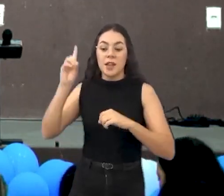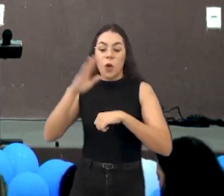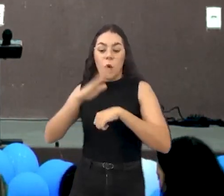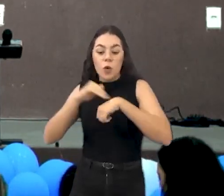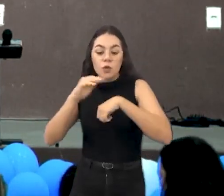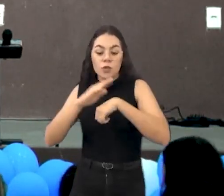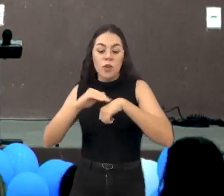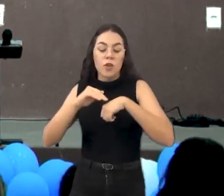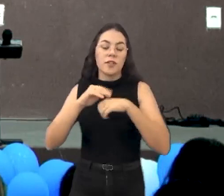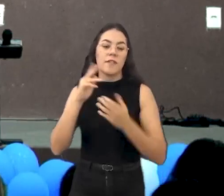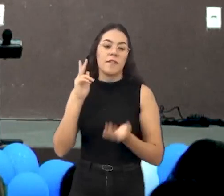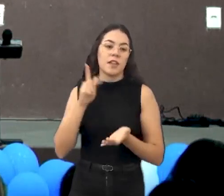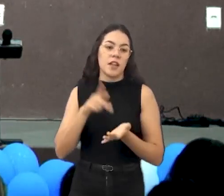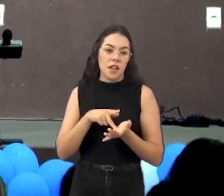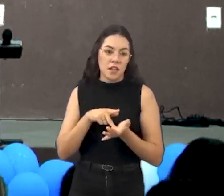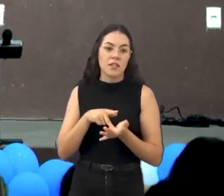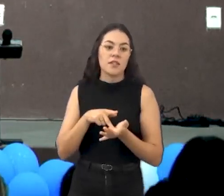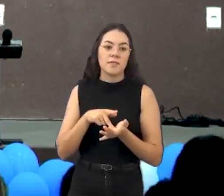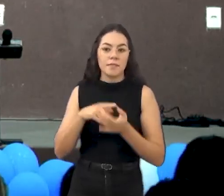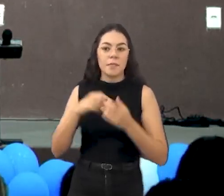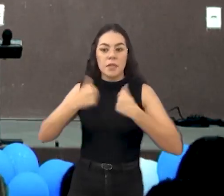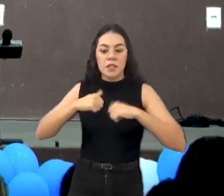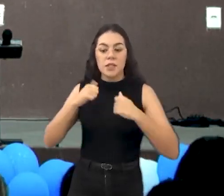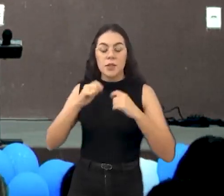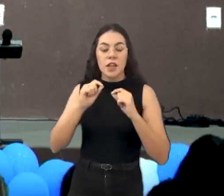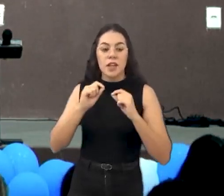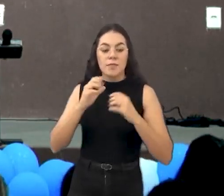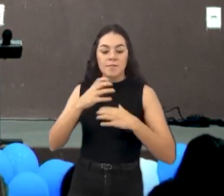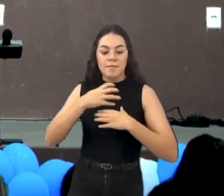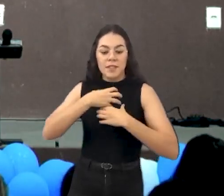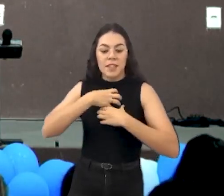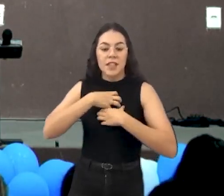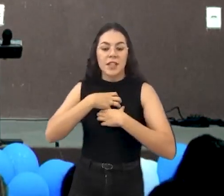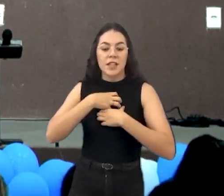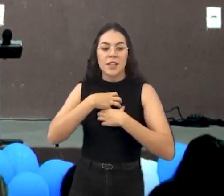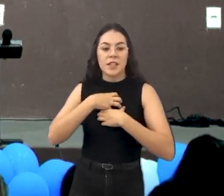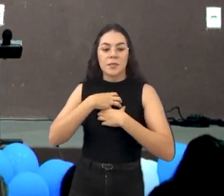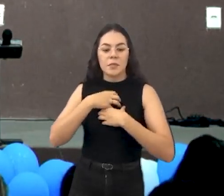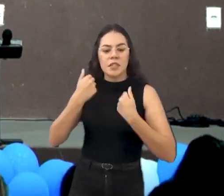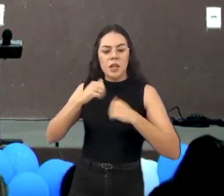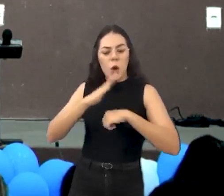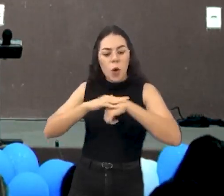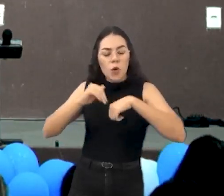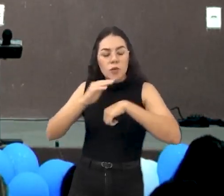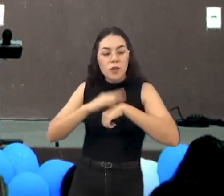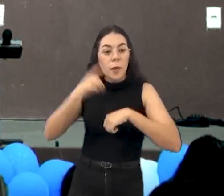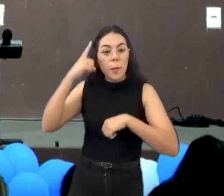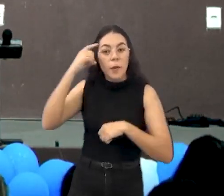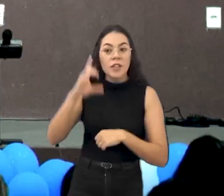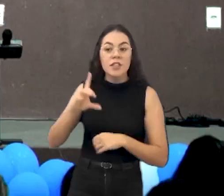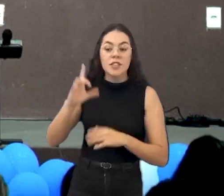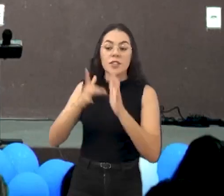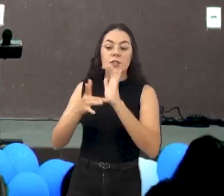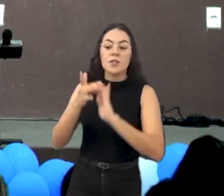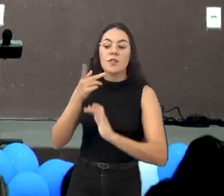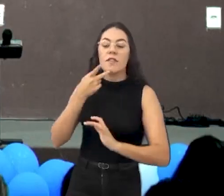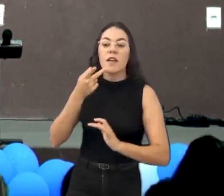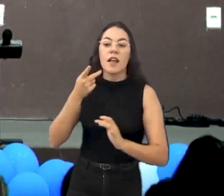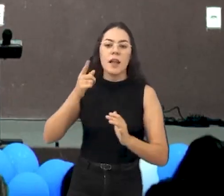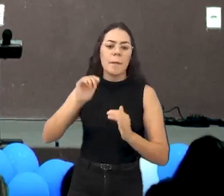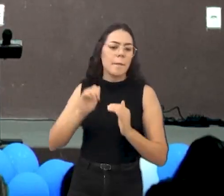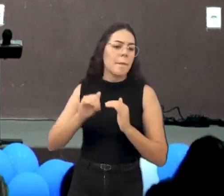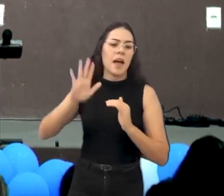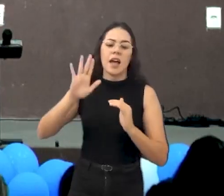verdade, nos ferindo. É necessário ser consolados, porque Jesus, o que ele fala aqui, vai além de uma